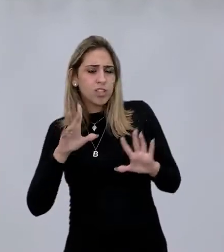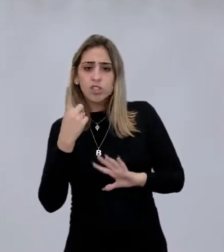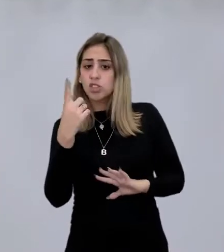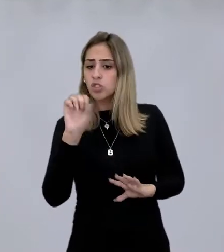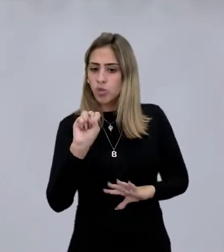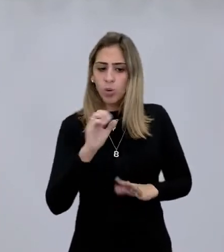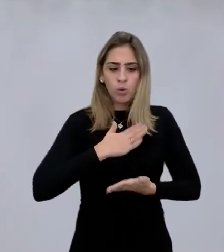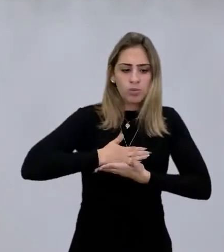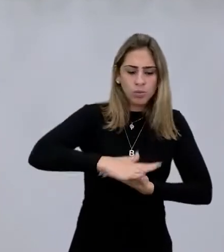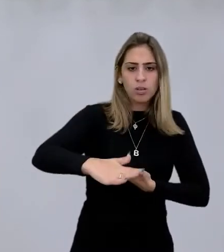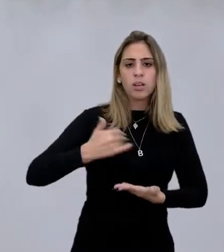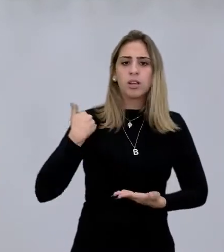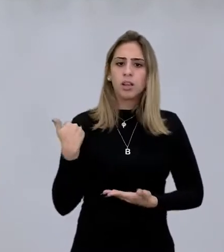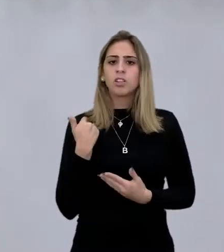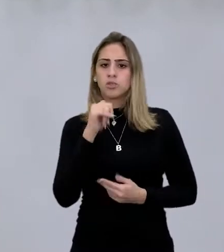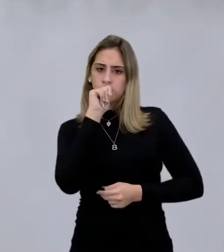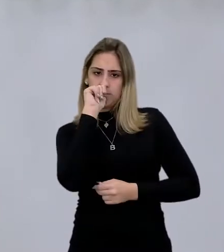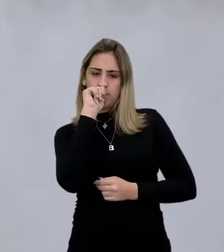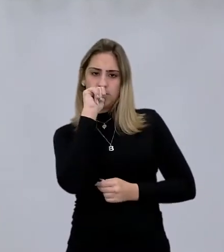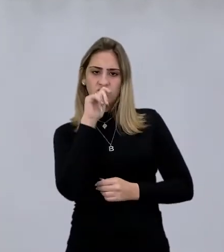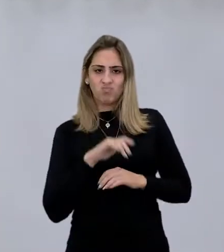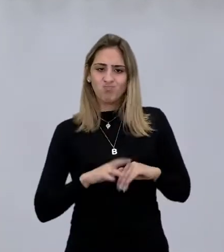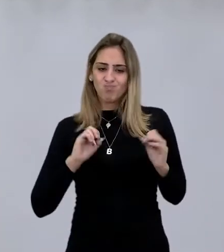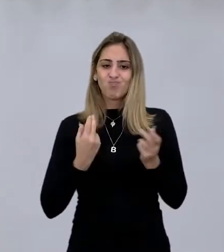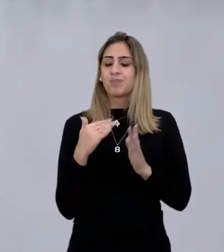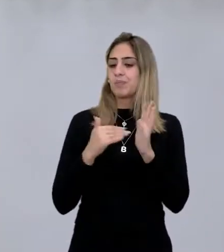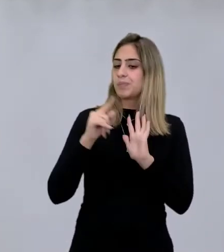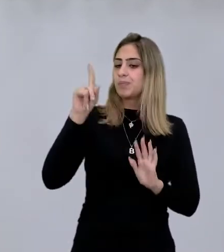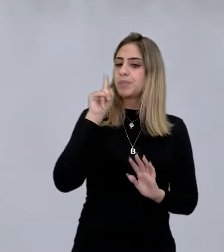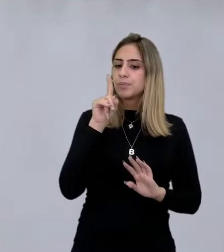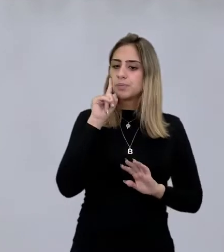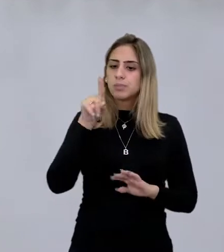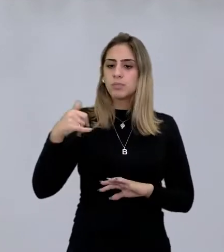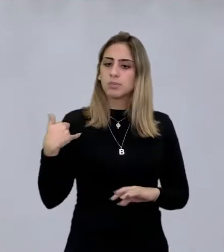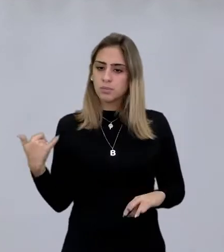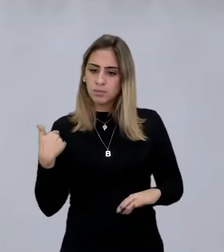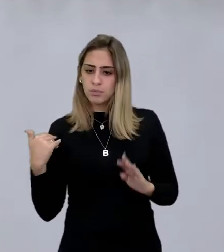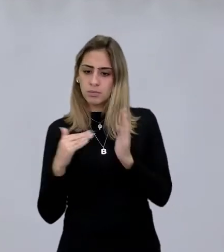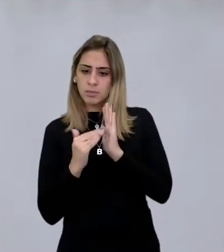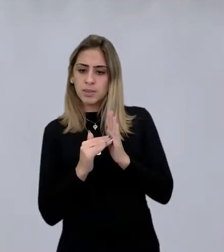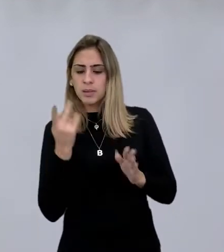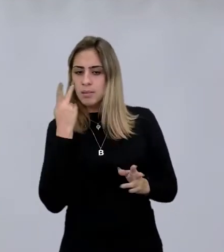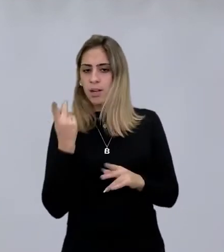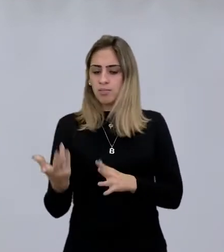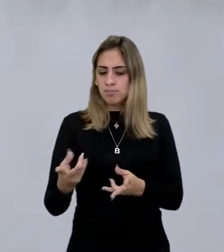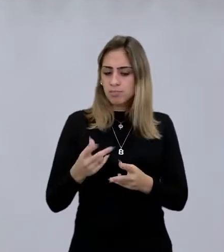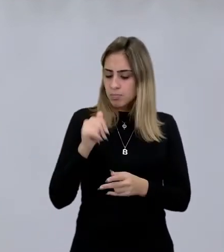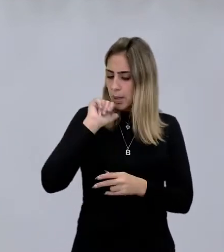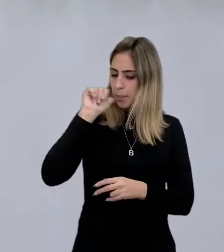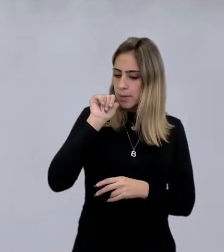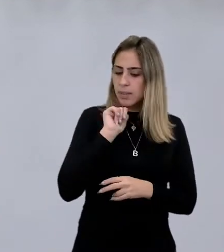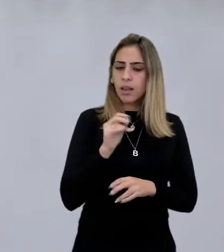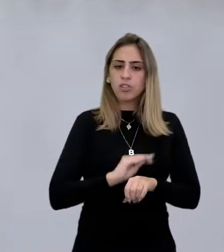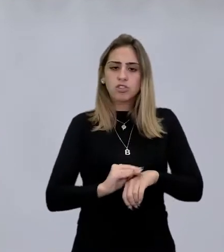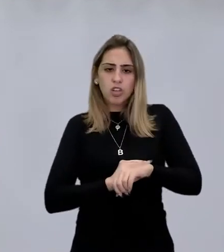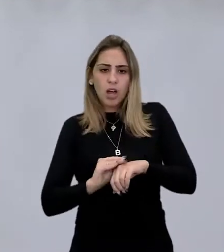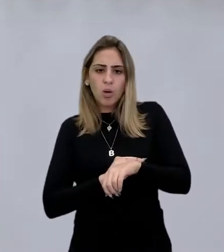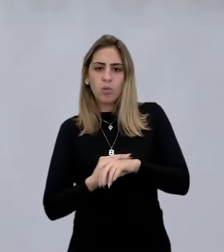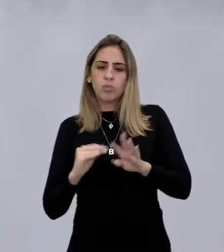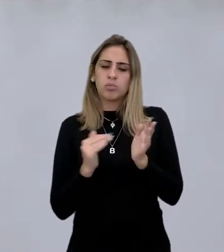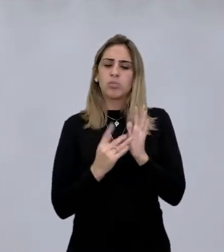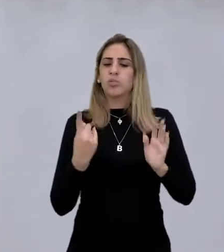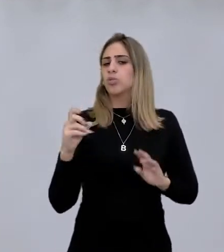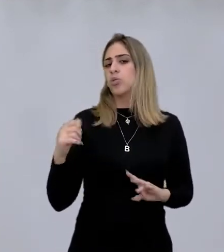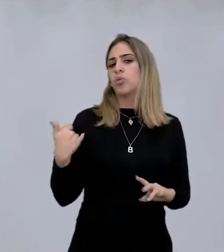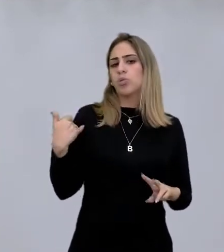18 anos é a idade de beber. Ou até nos Estados Unidos, onde essa idade mínima para consumo de bebida alcoólica é 21 anos, e a gente vê